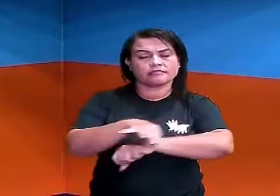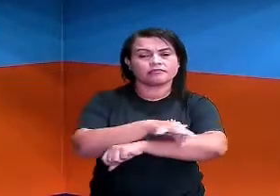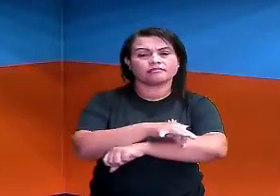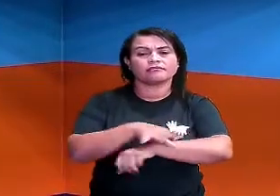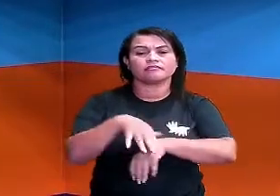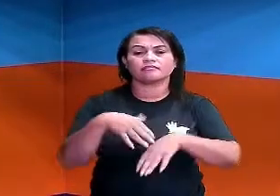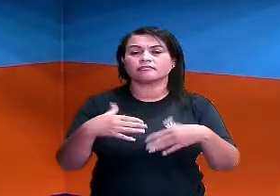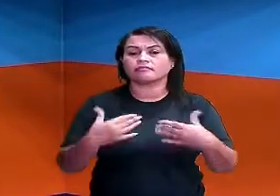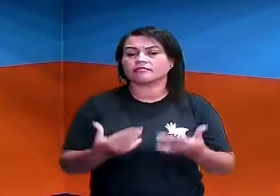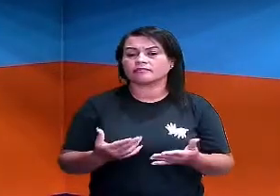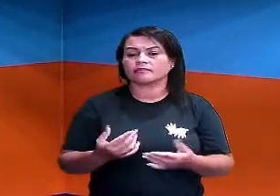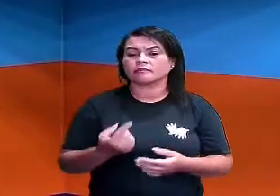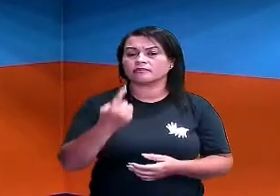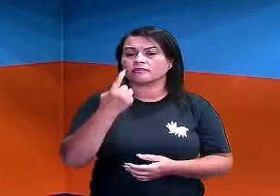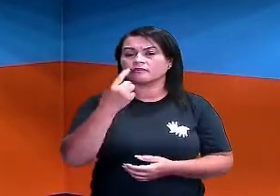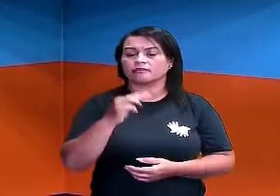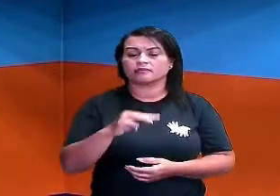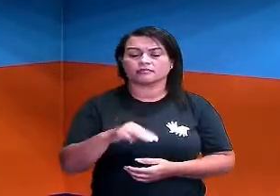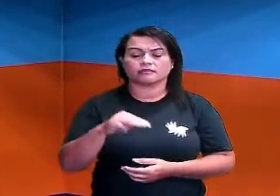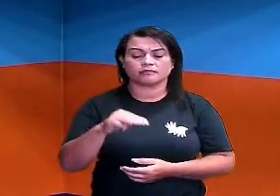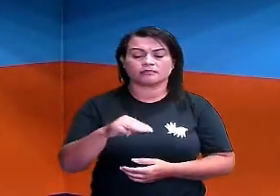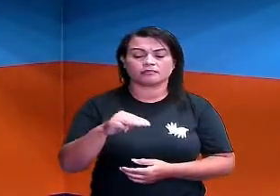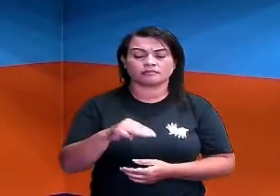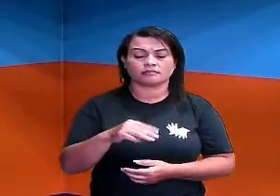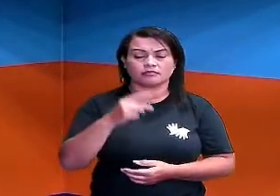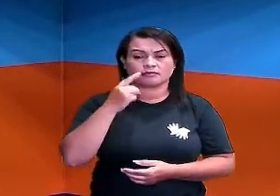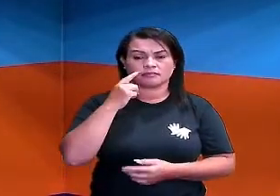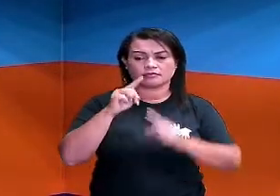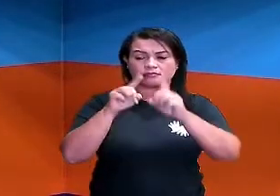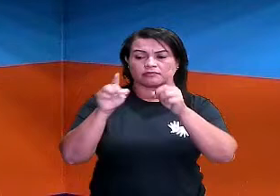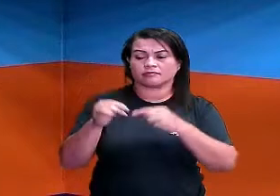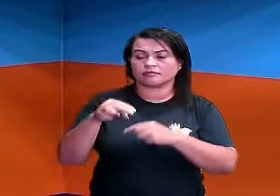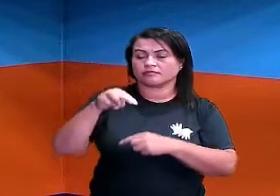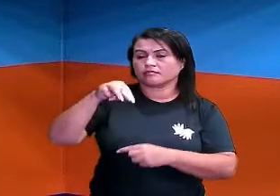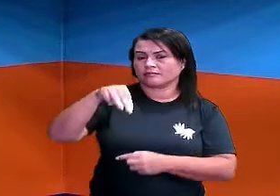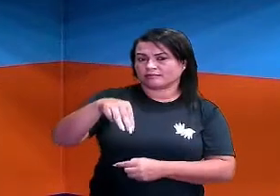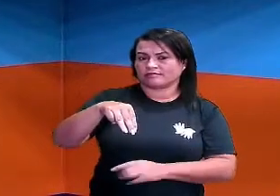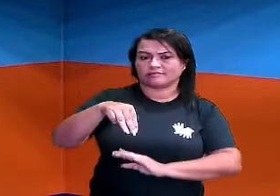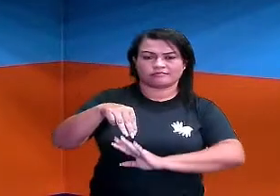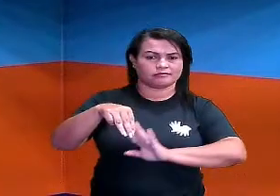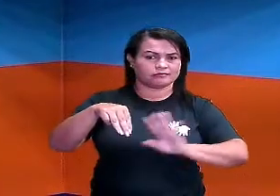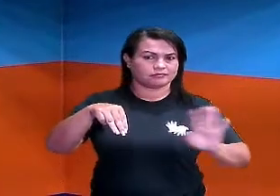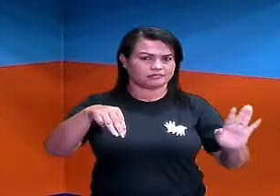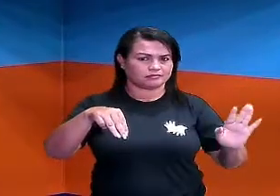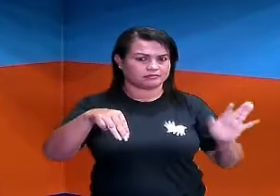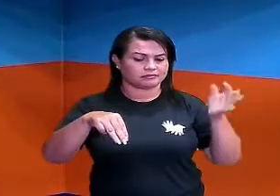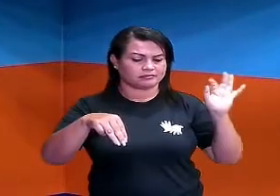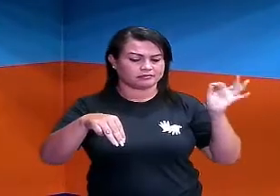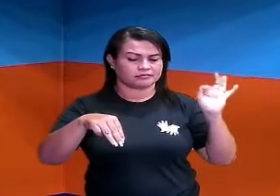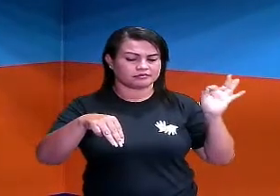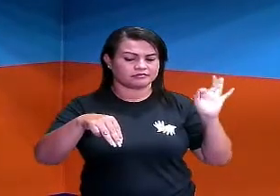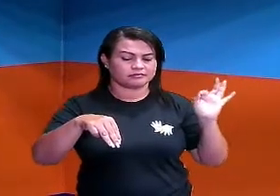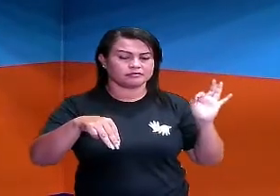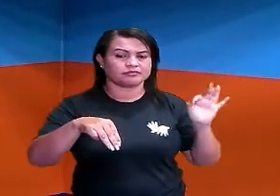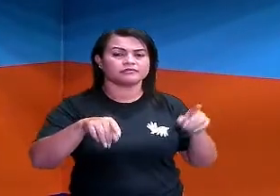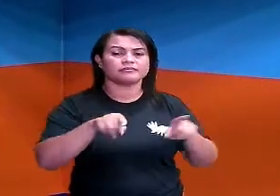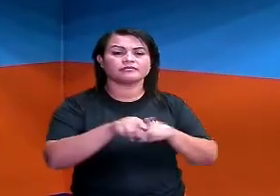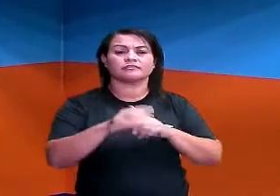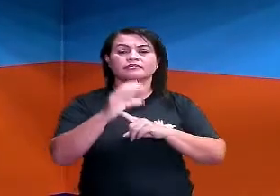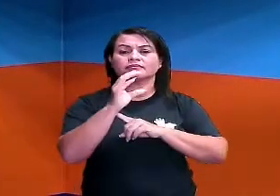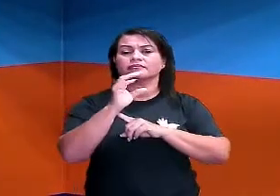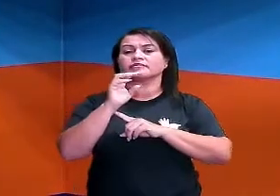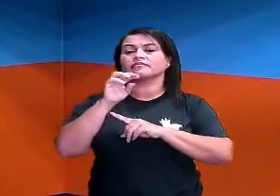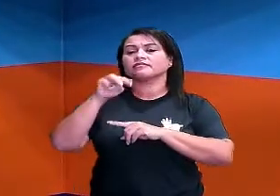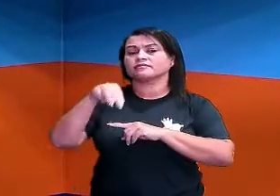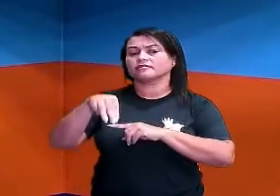Então, um metro. O símbolo do metro é o Mzinho, tá? O do centímetro é